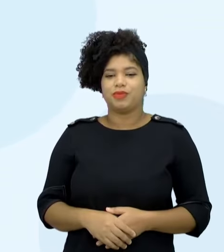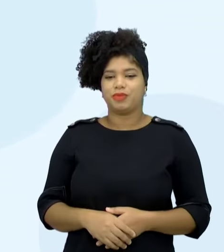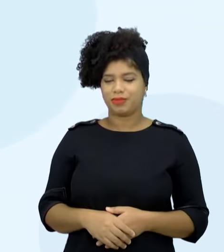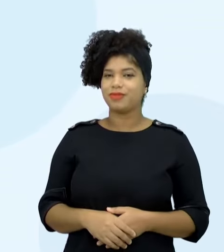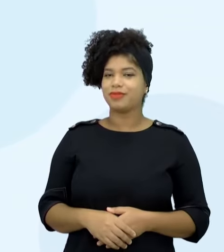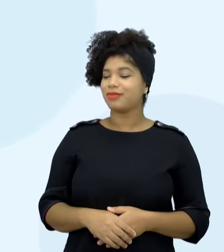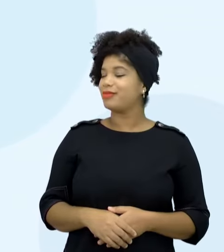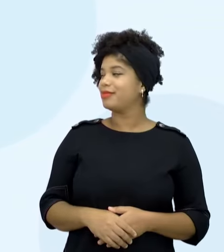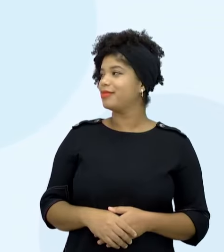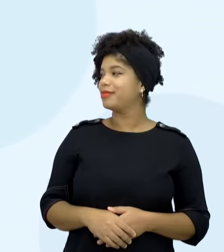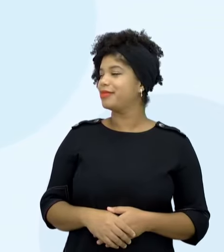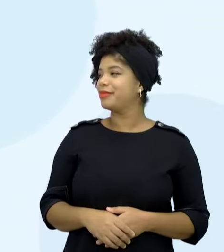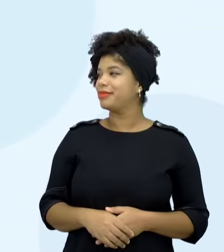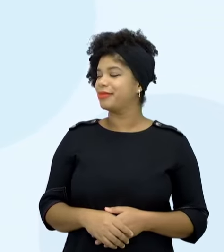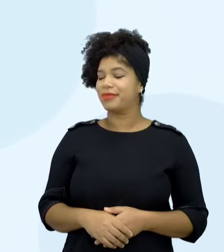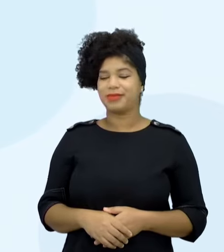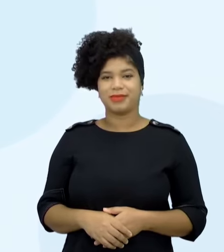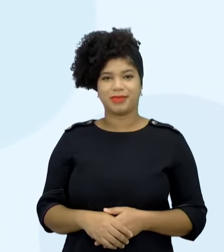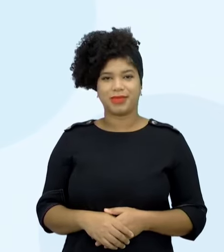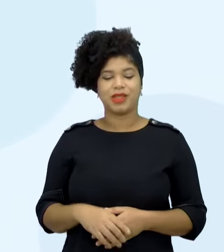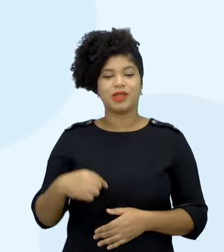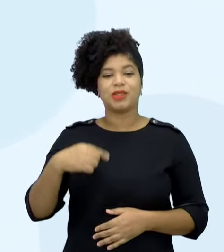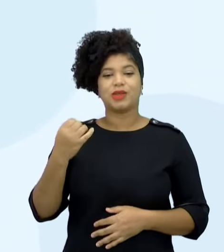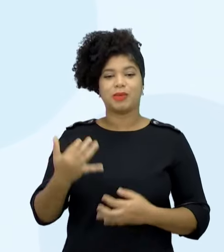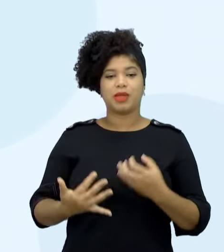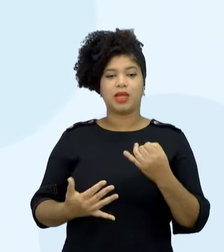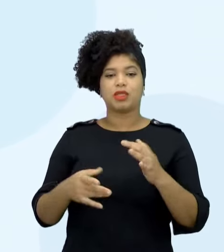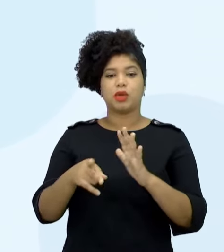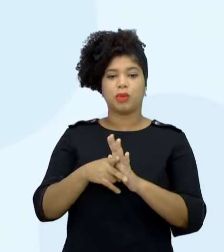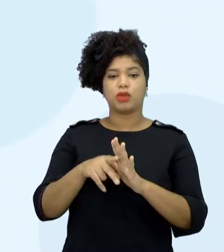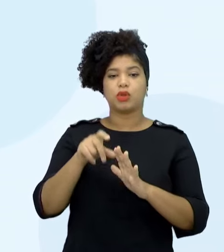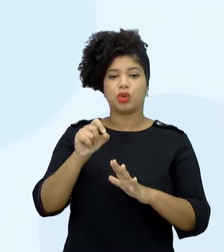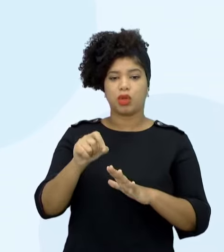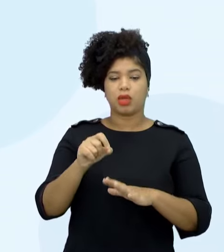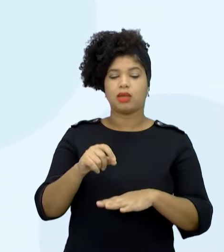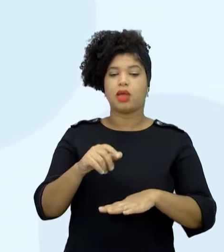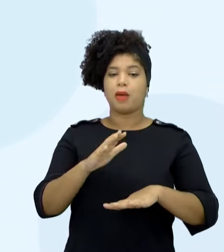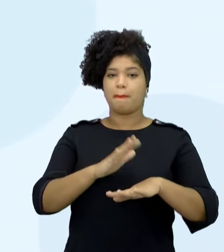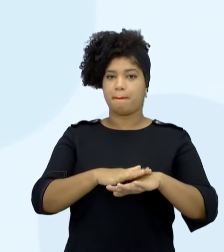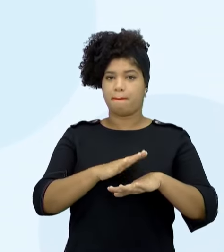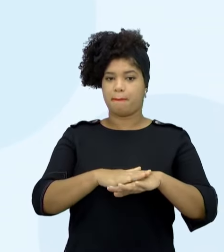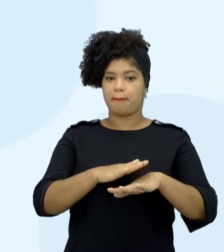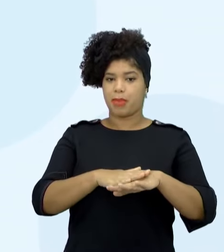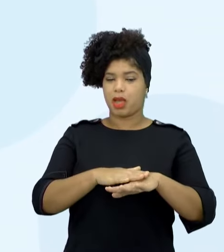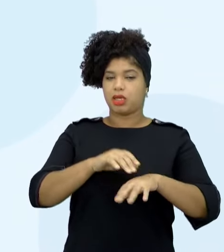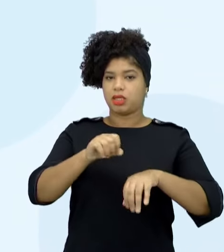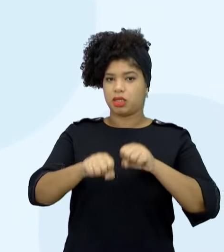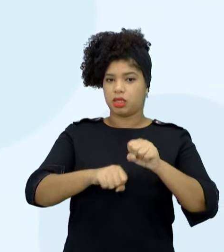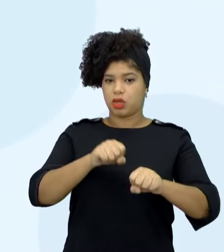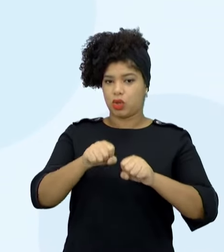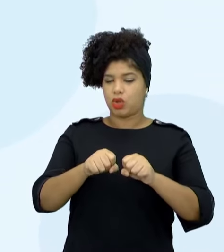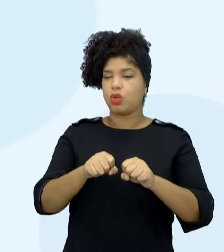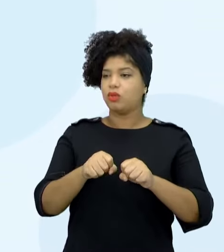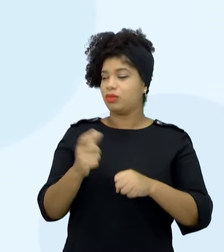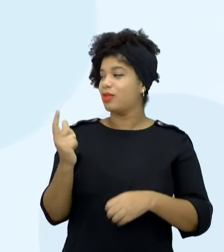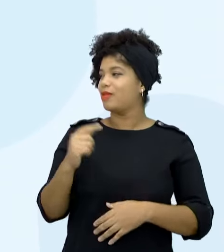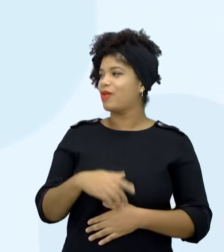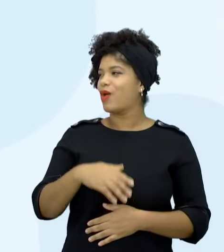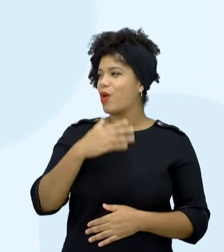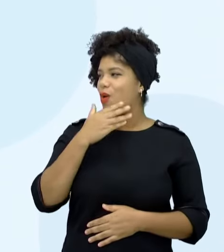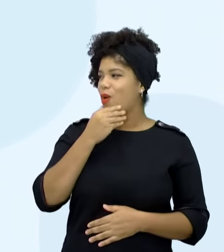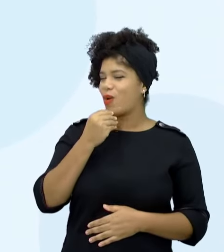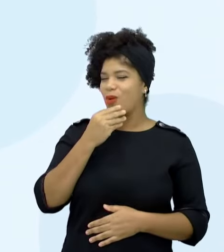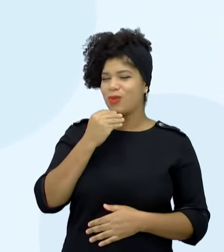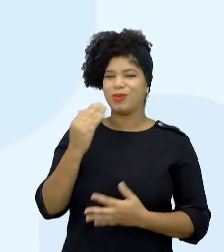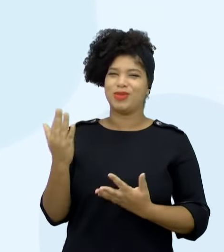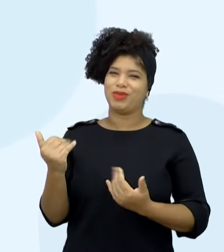gente também comentou que a energia produzida aqui pelo rapazinho aí, pelo